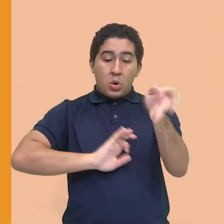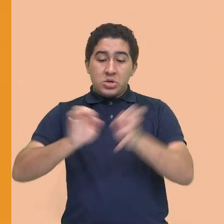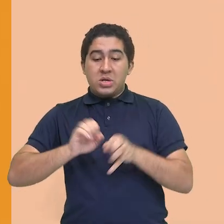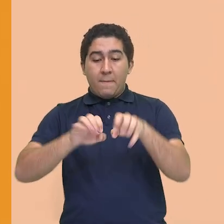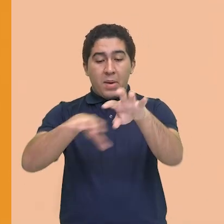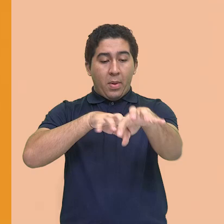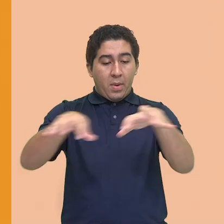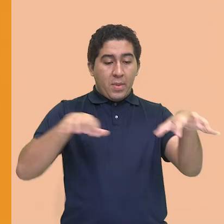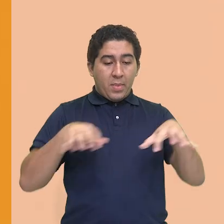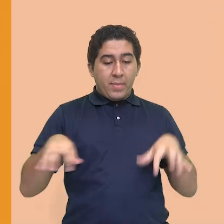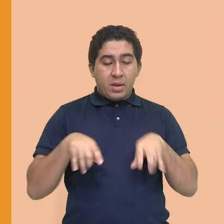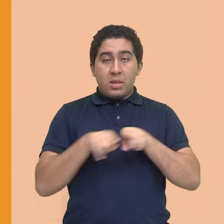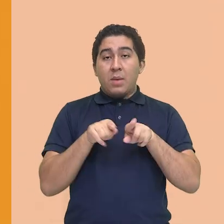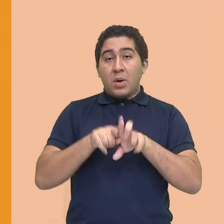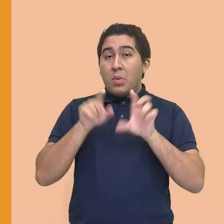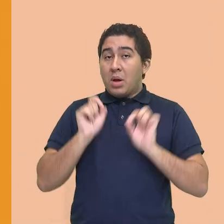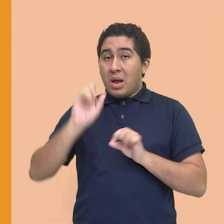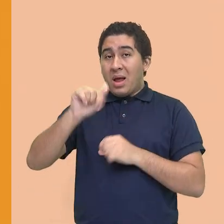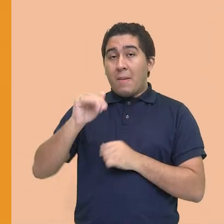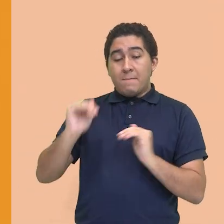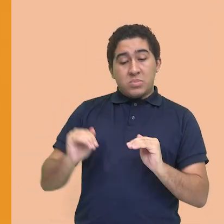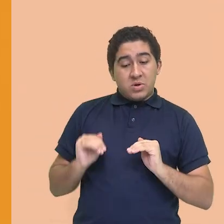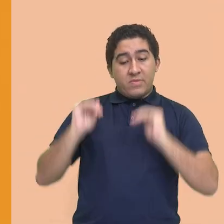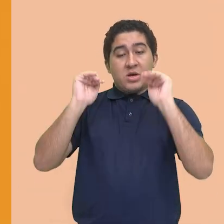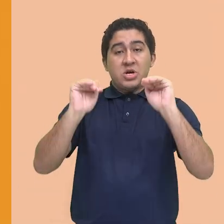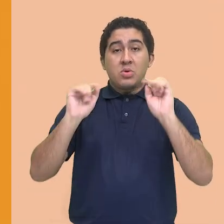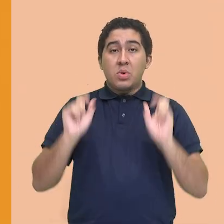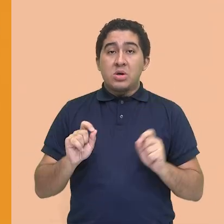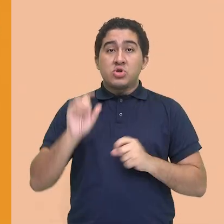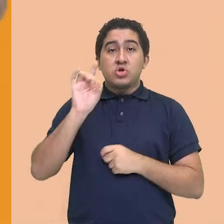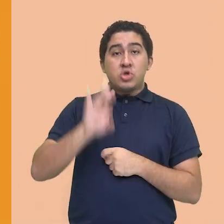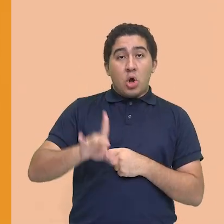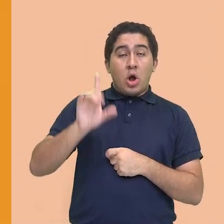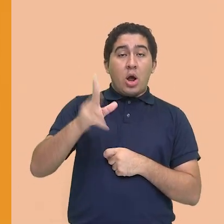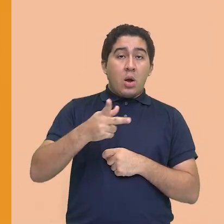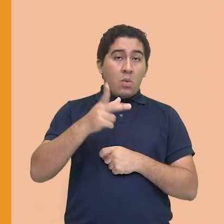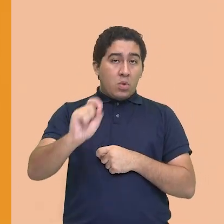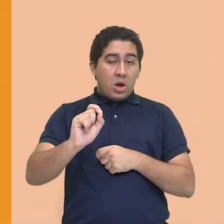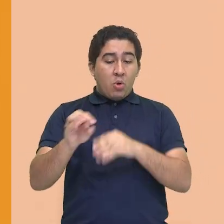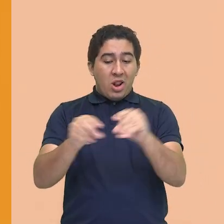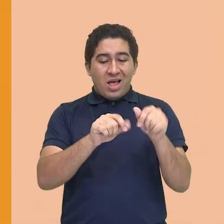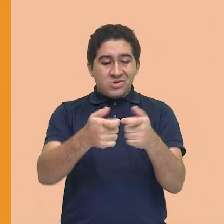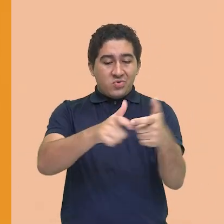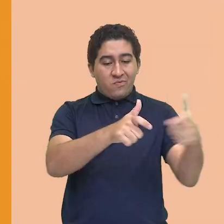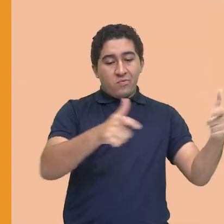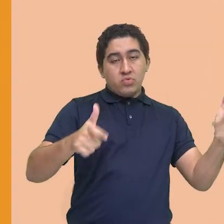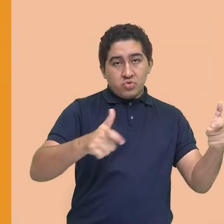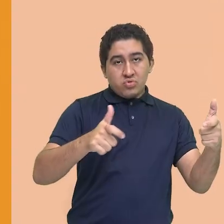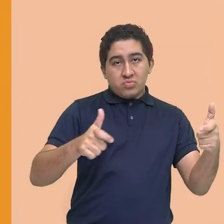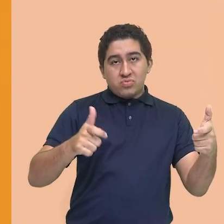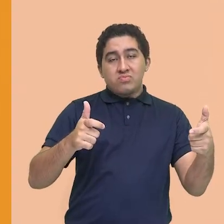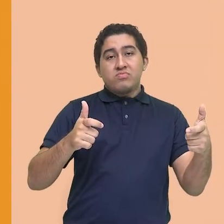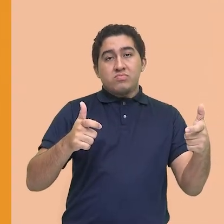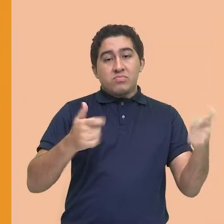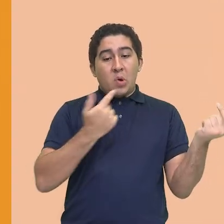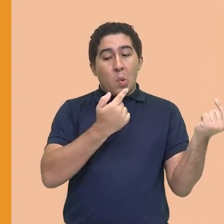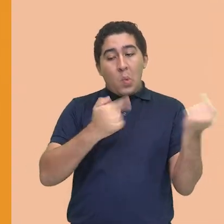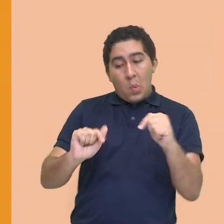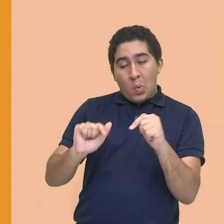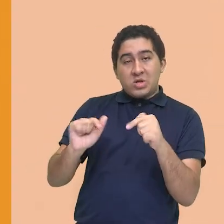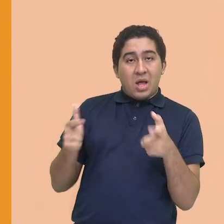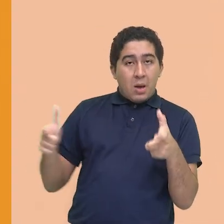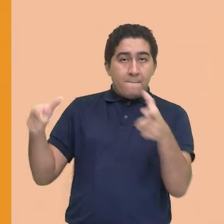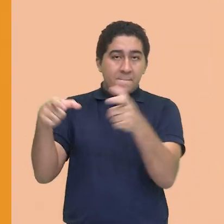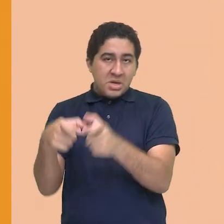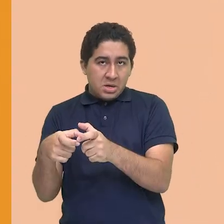terras e, basicamente, foi privilegiado o latifúndio em detrimento à pequena propriedade.